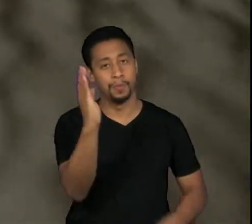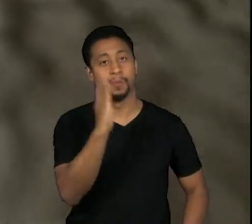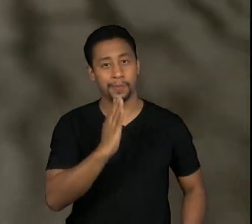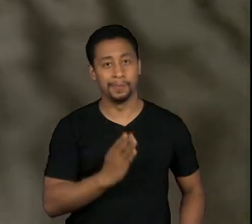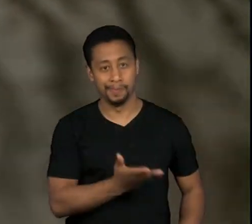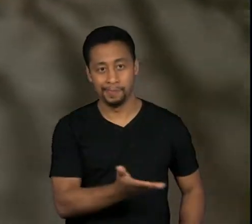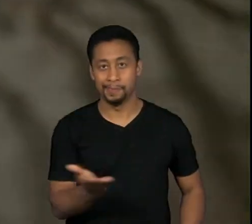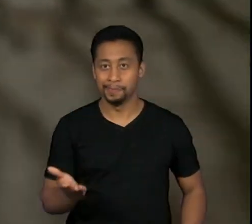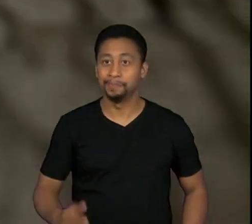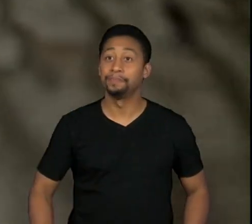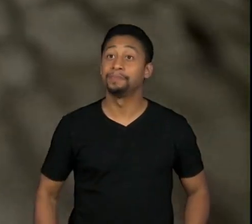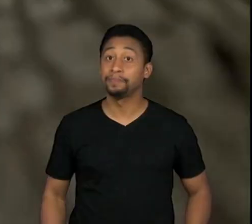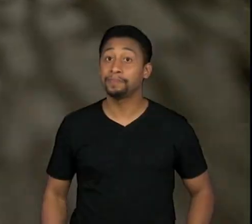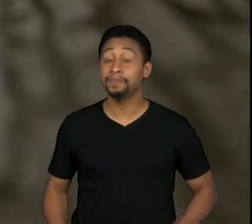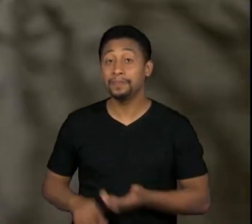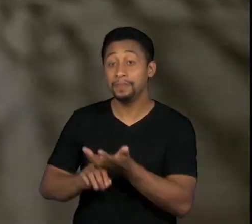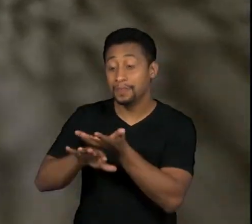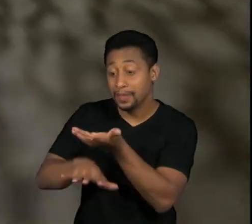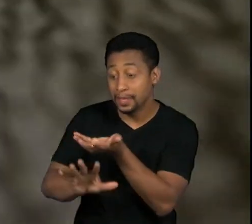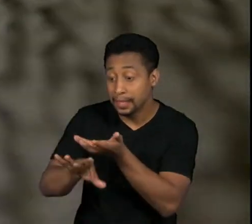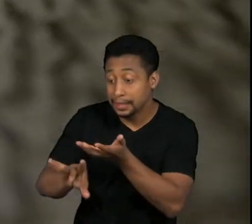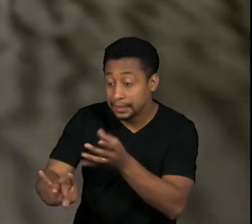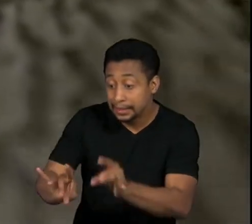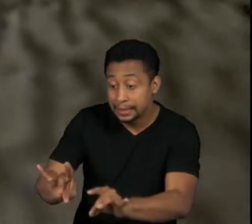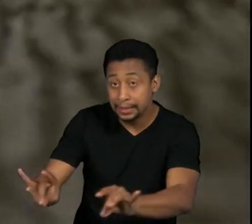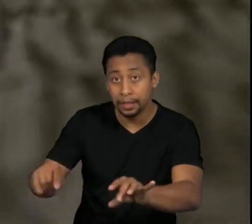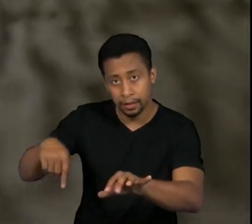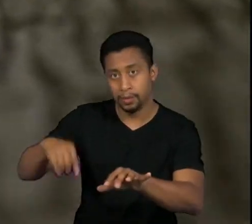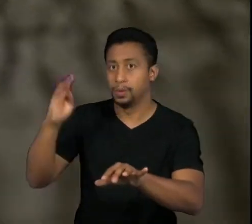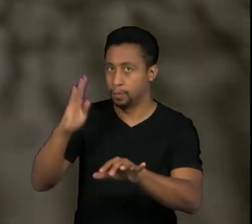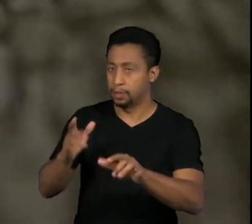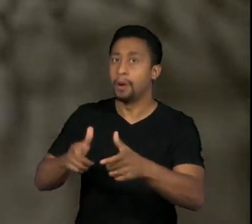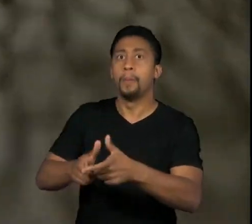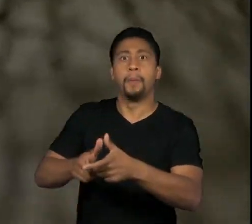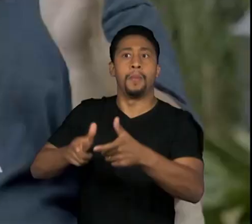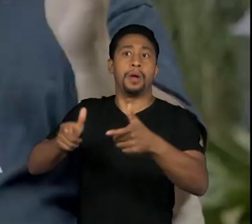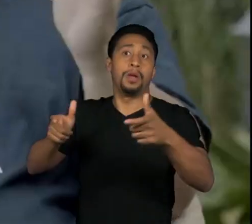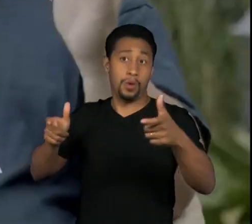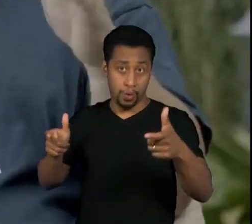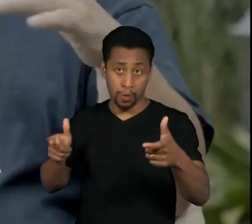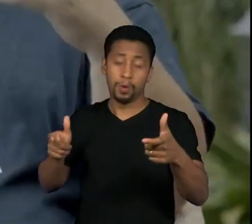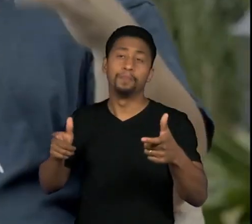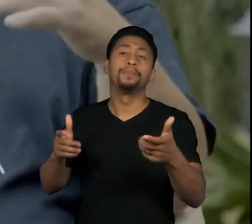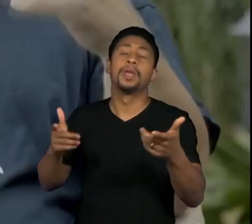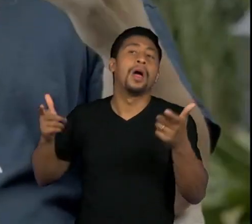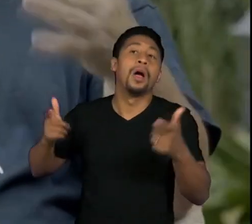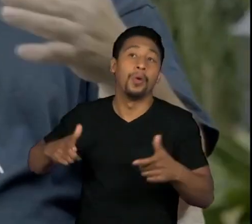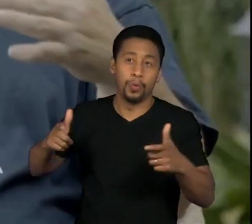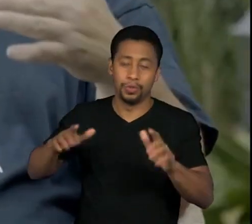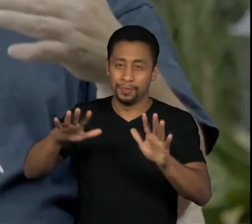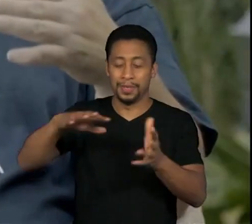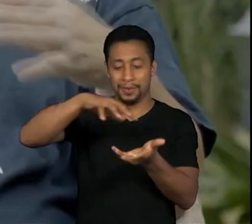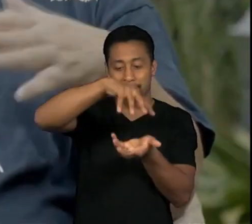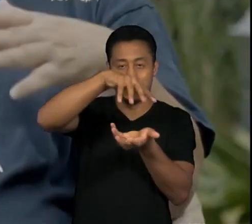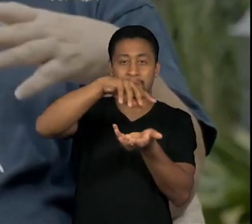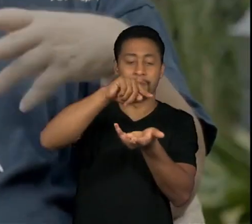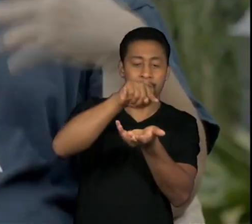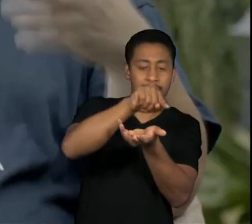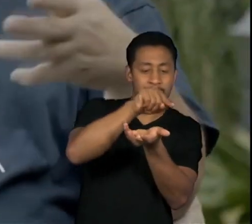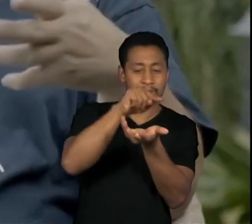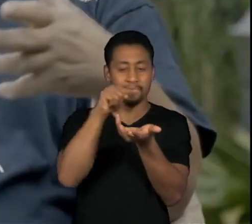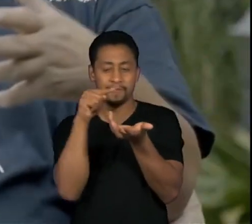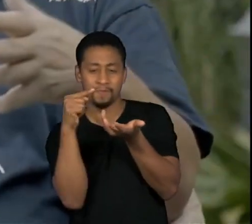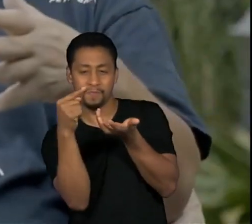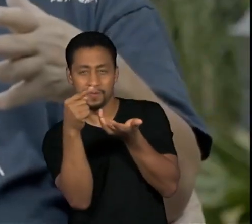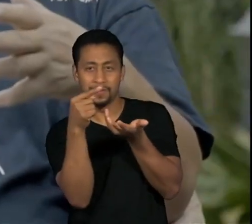Os manguezais, por exemplo, no Brasil, eles são muito mais abundantes da zona equatorial, muito mais próximo ao Equador. Então,